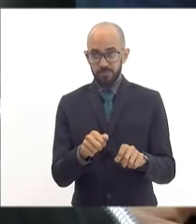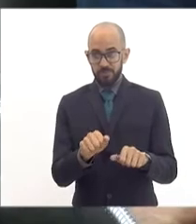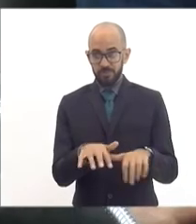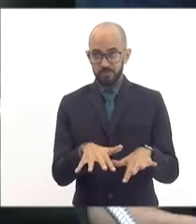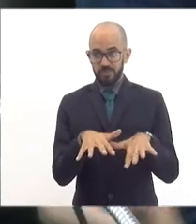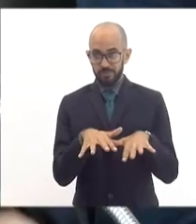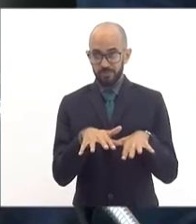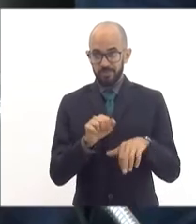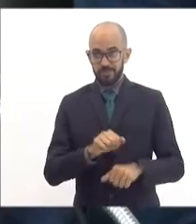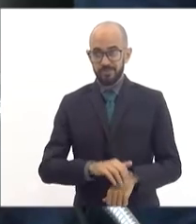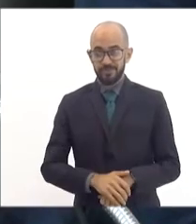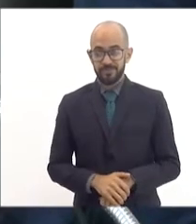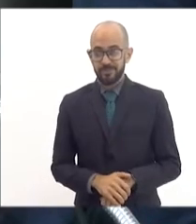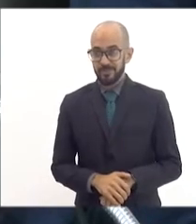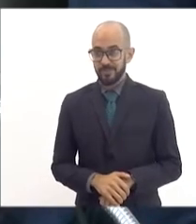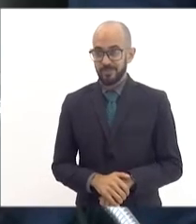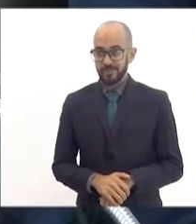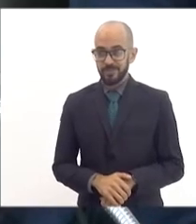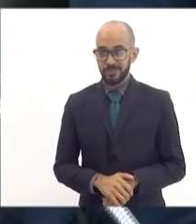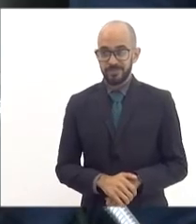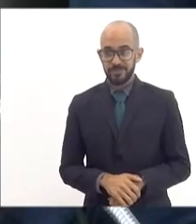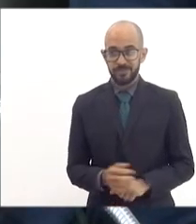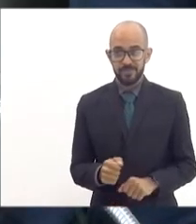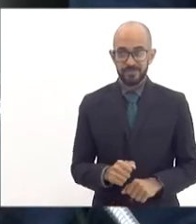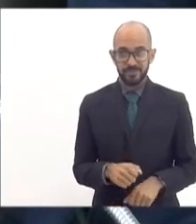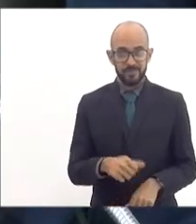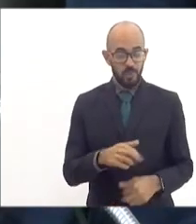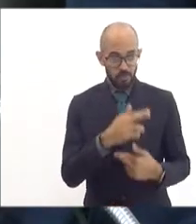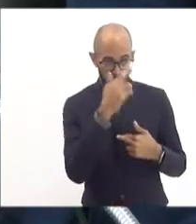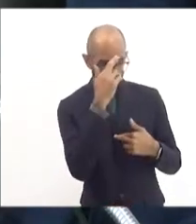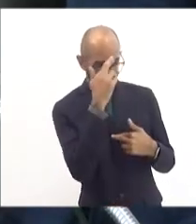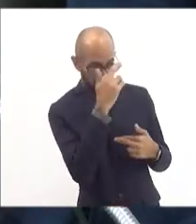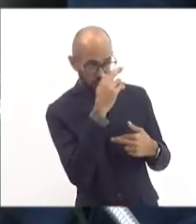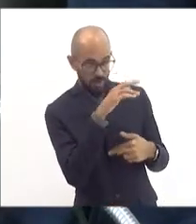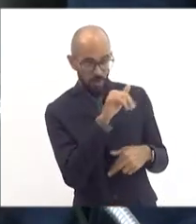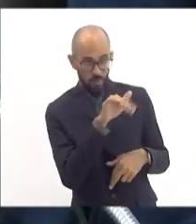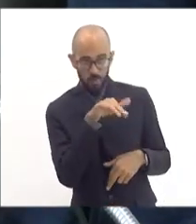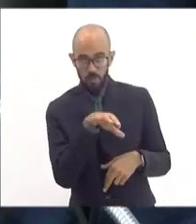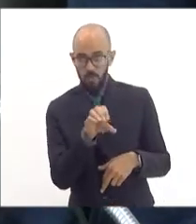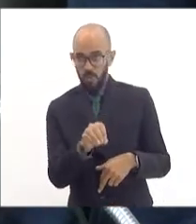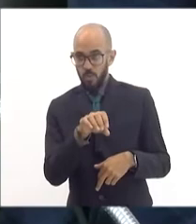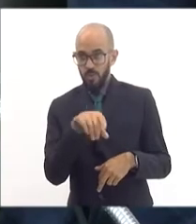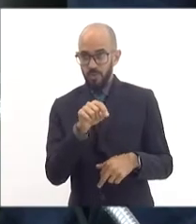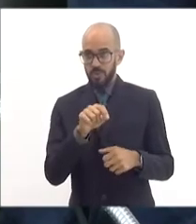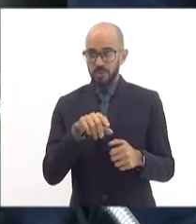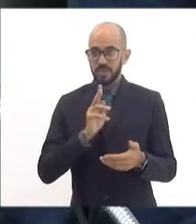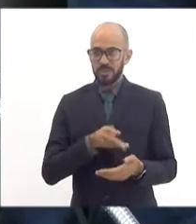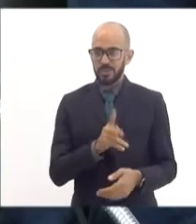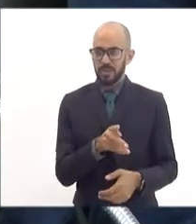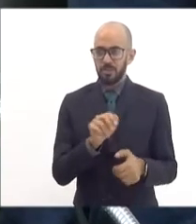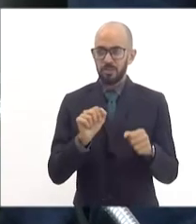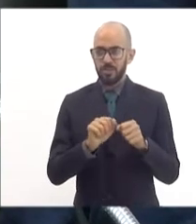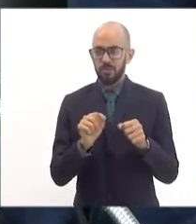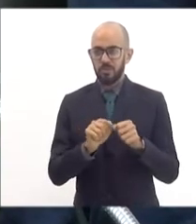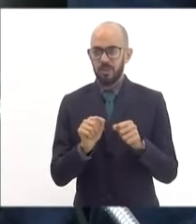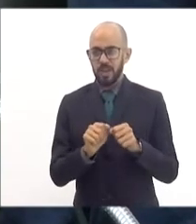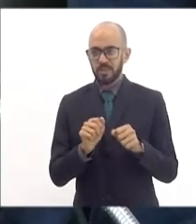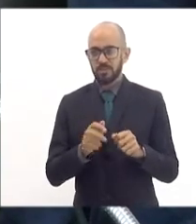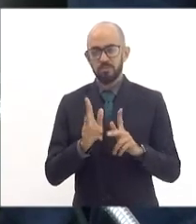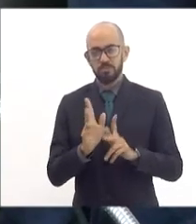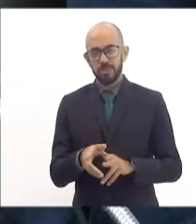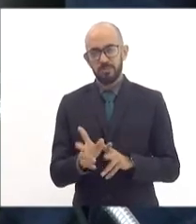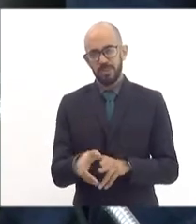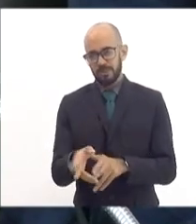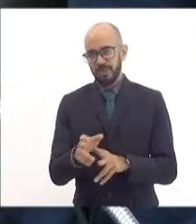meu companheiro deputado Bruno Dallaire, vão ser sempre quase os mesmos que estão lá, e não dá quórum. Não